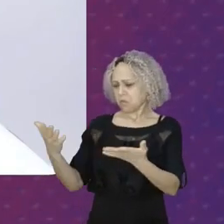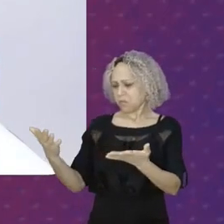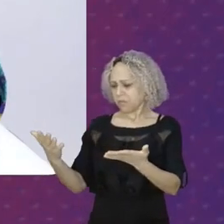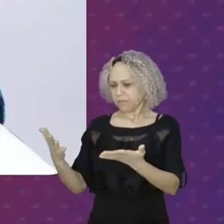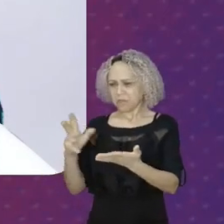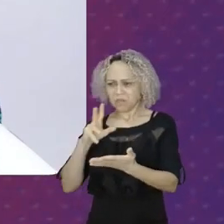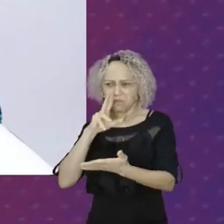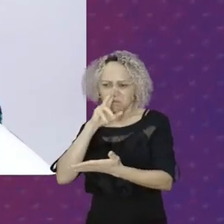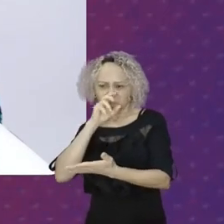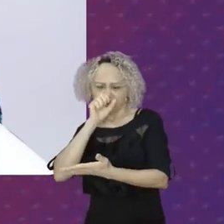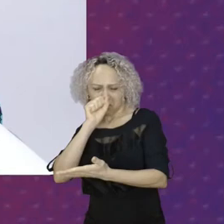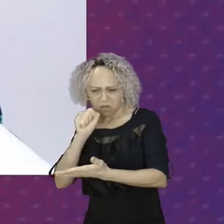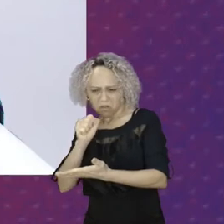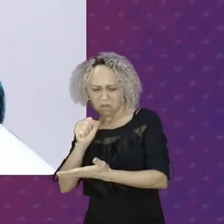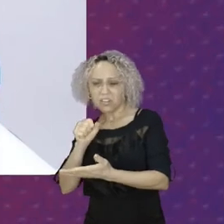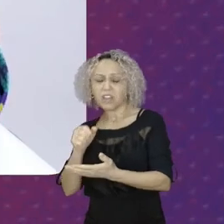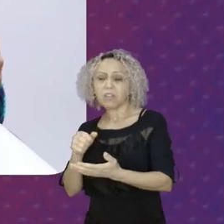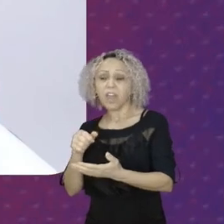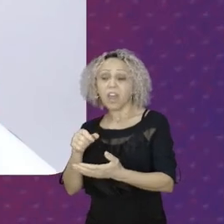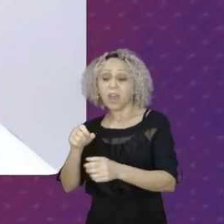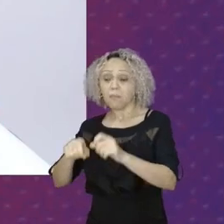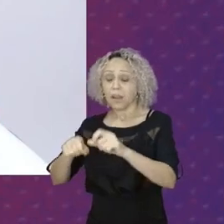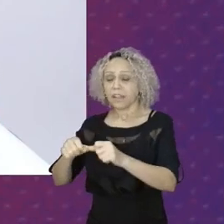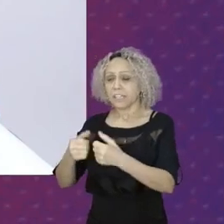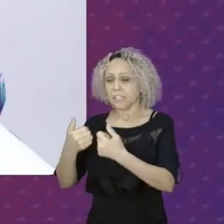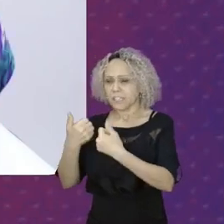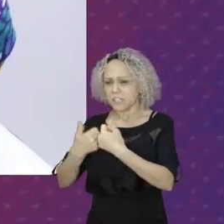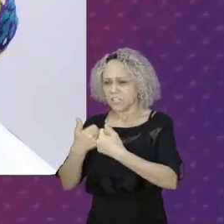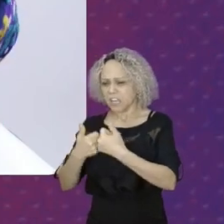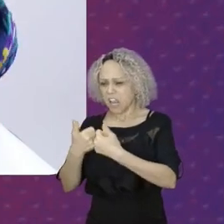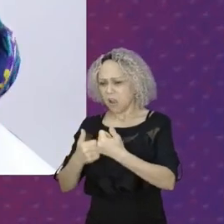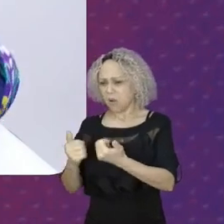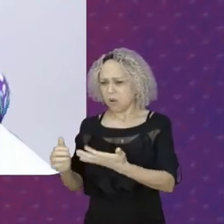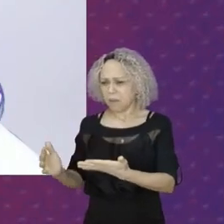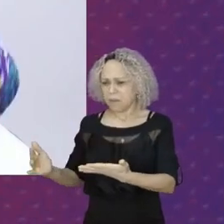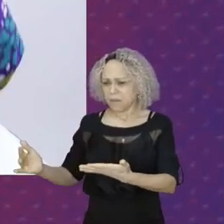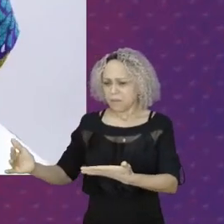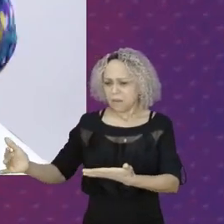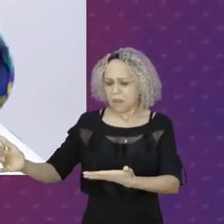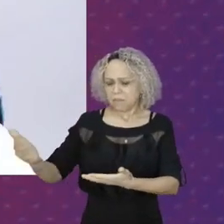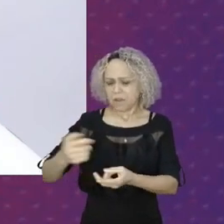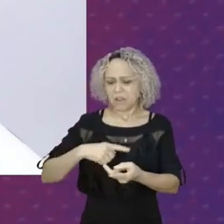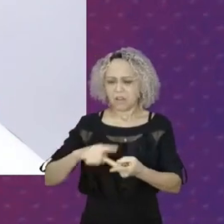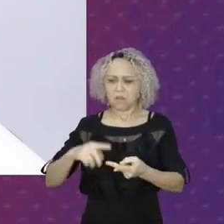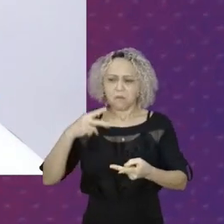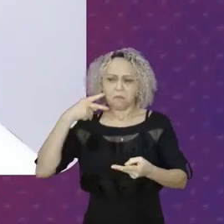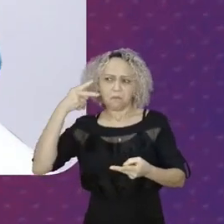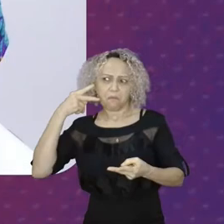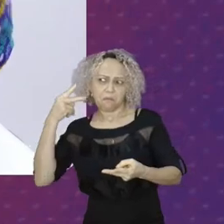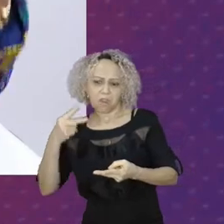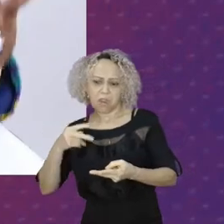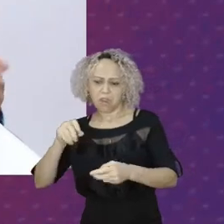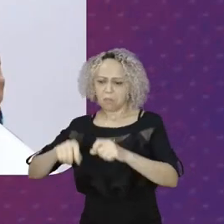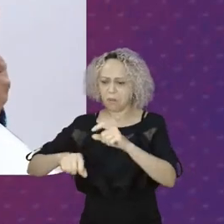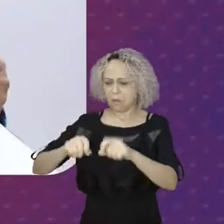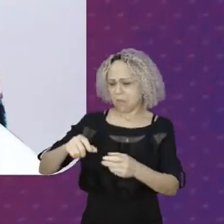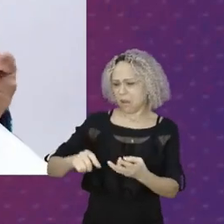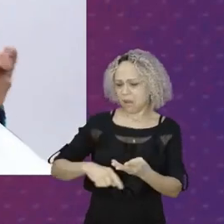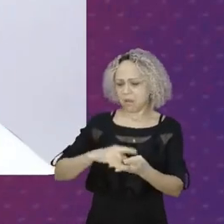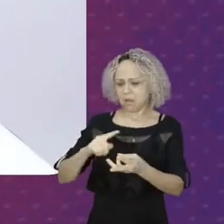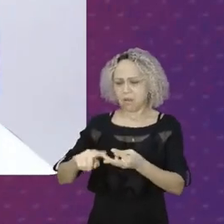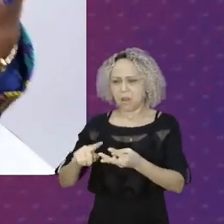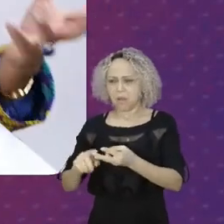setor, a produção de arroz, os arrozeiros, a produção de vinhos, viticultores, a produção de